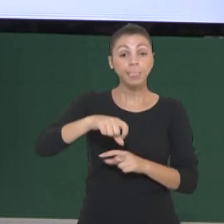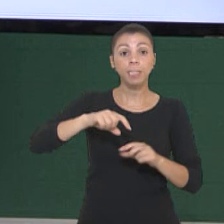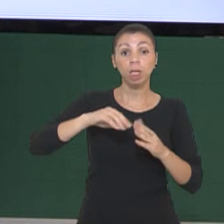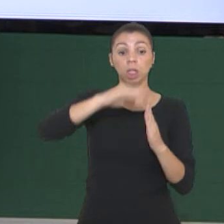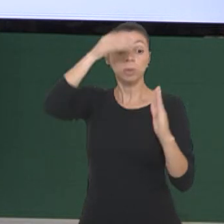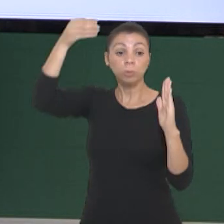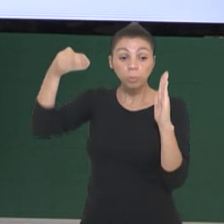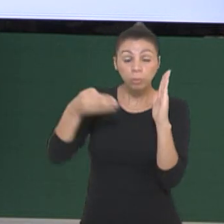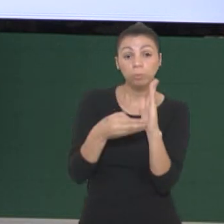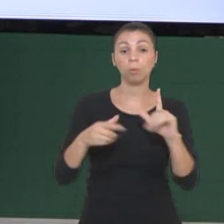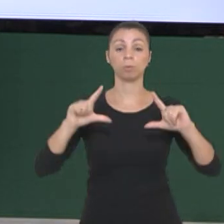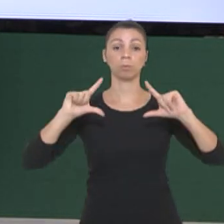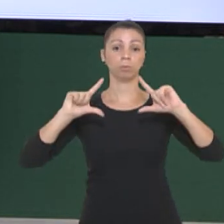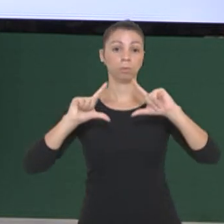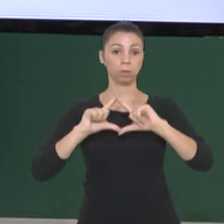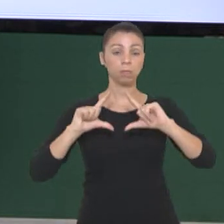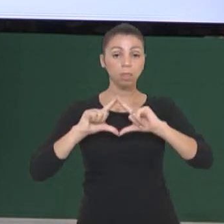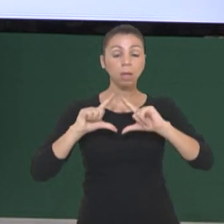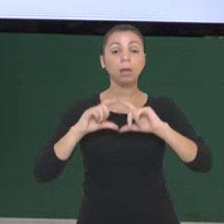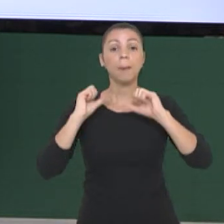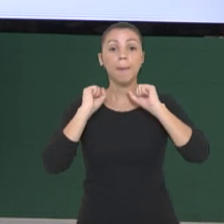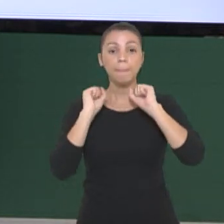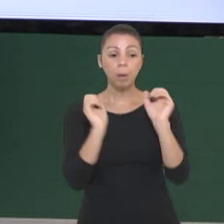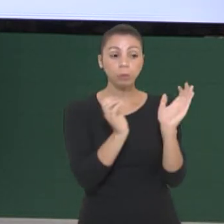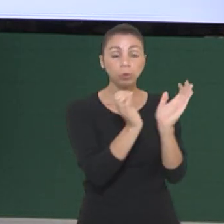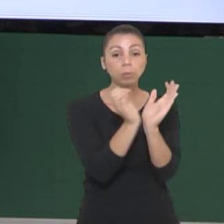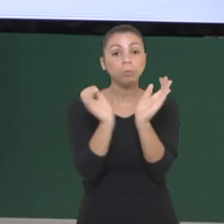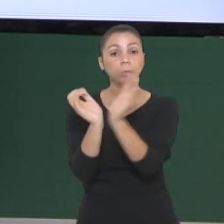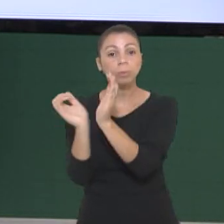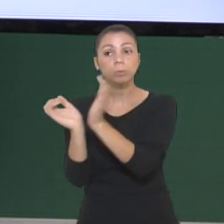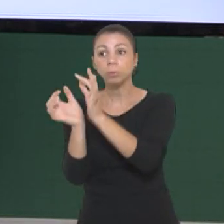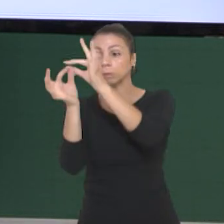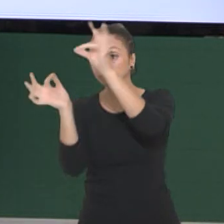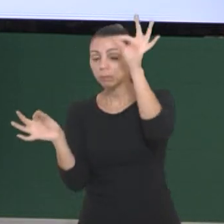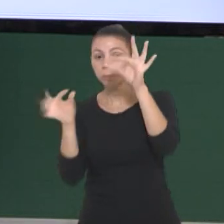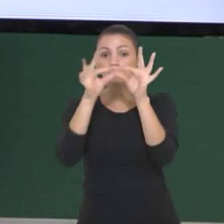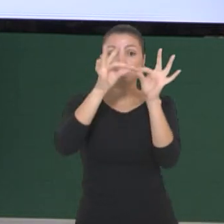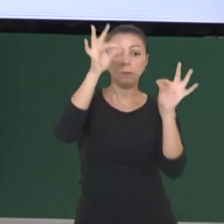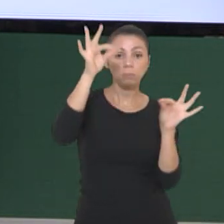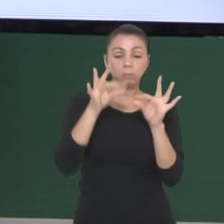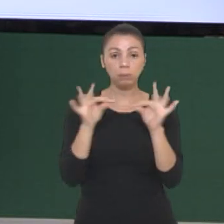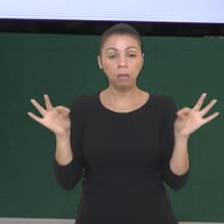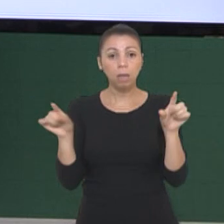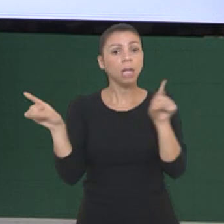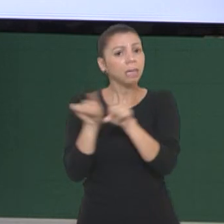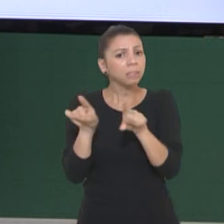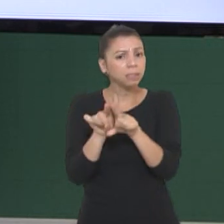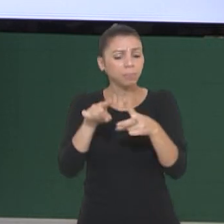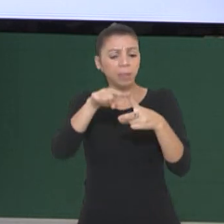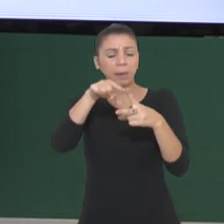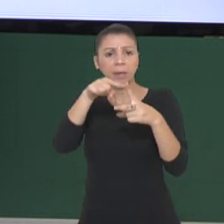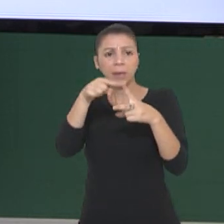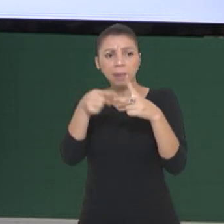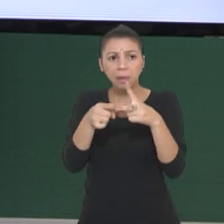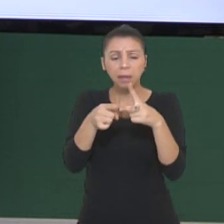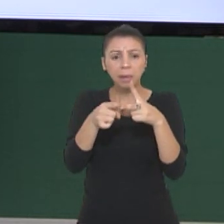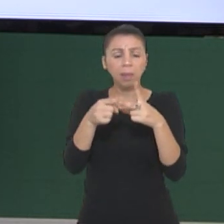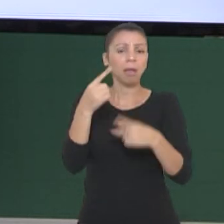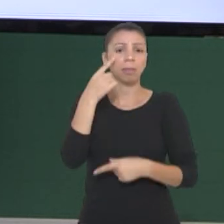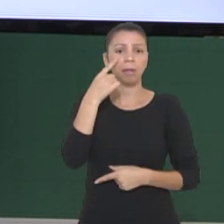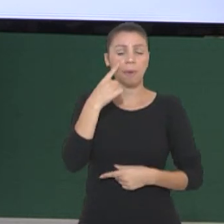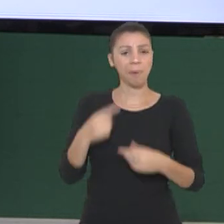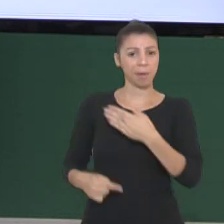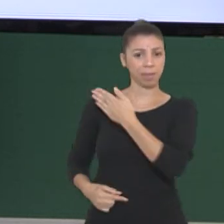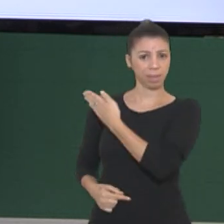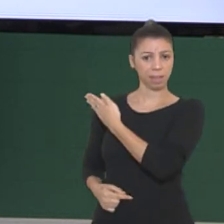seus lados e quanto aos seus ângulos, a medida de seus ângulos. Eu já respondi essa, então nesse exercício